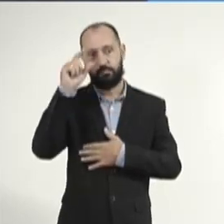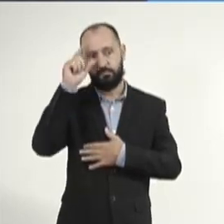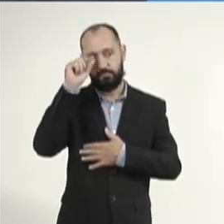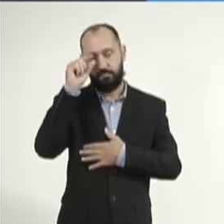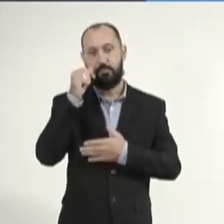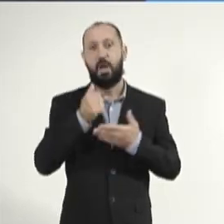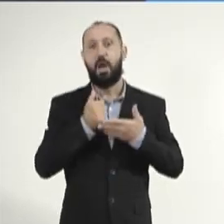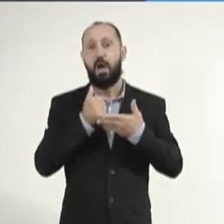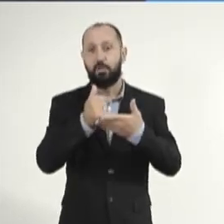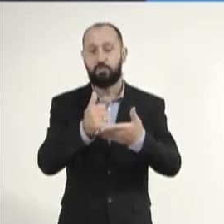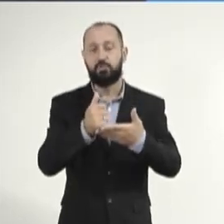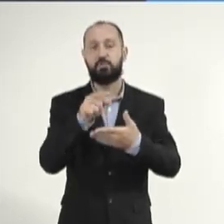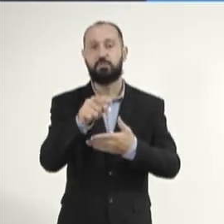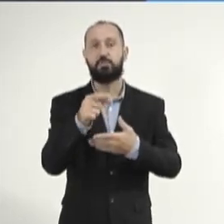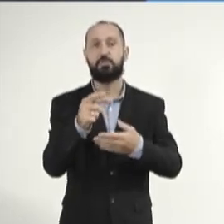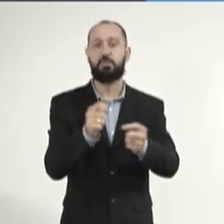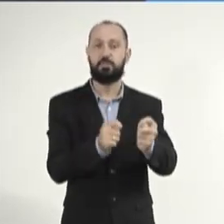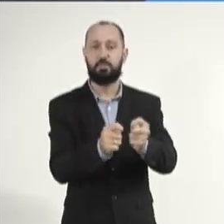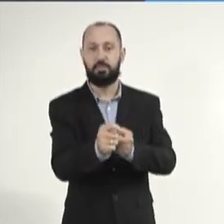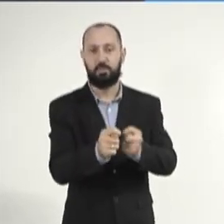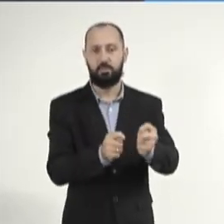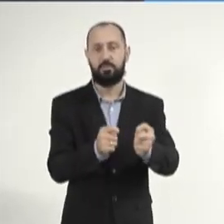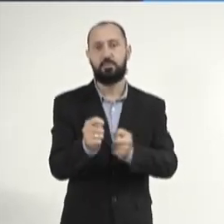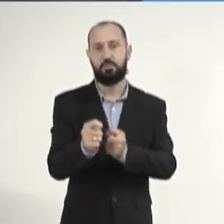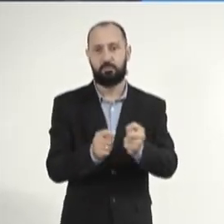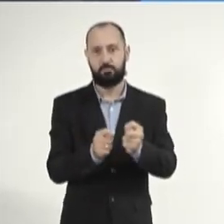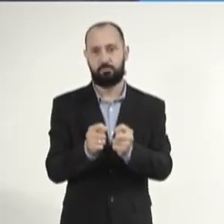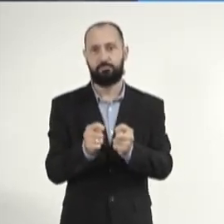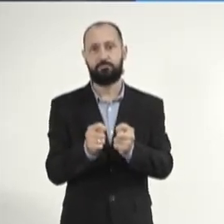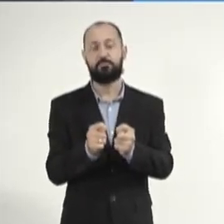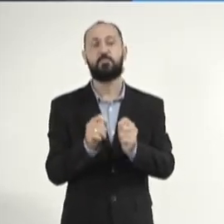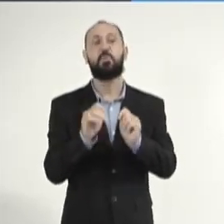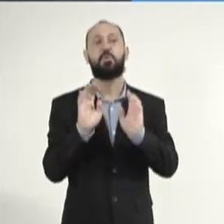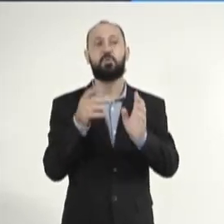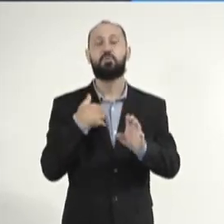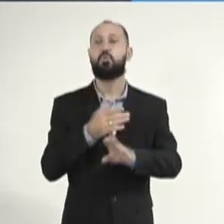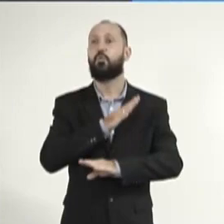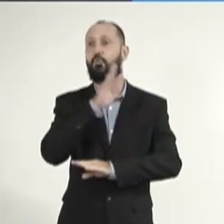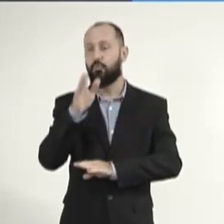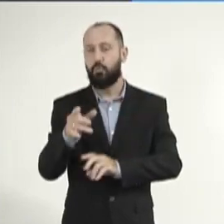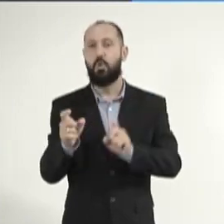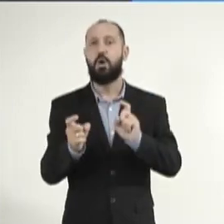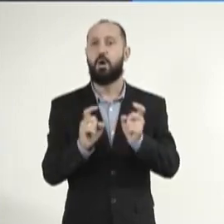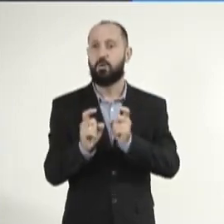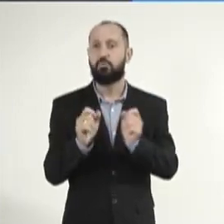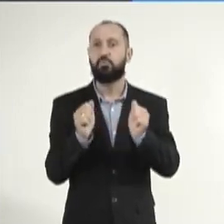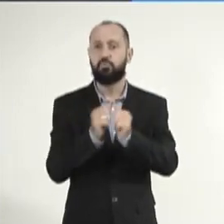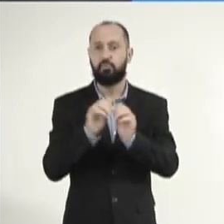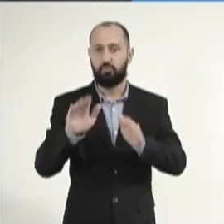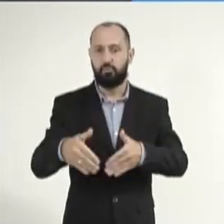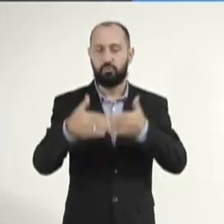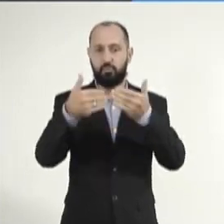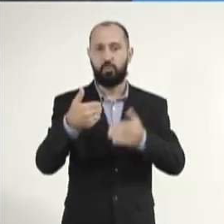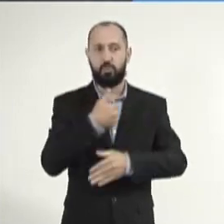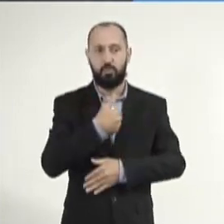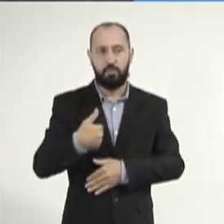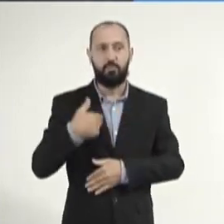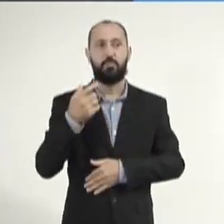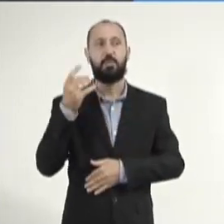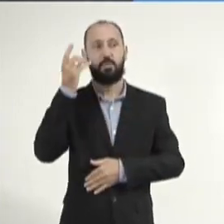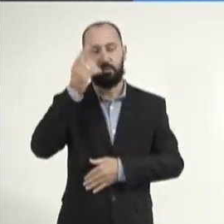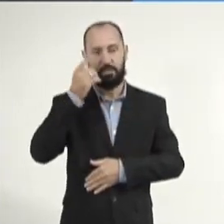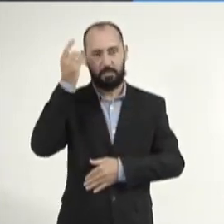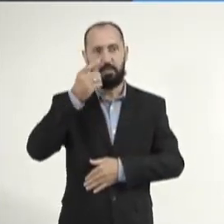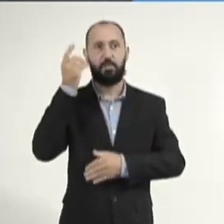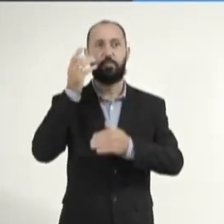Claro está ajudando muito nessa negociação também, né? Já esteve lá reunido com o governador, deputado